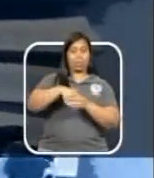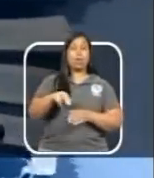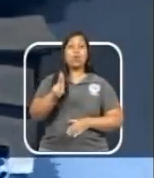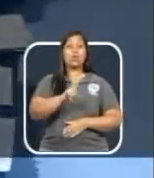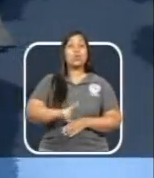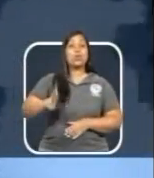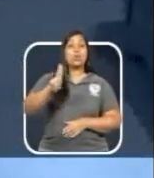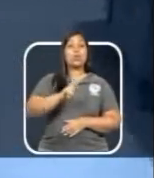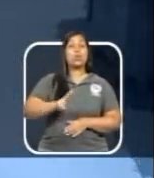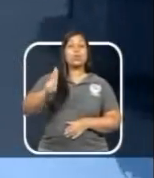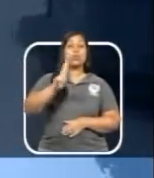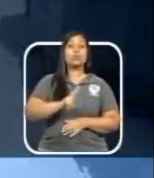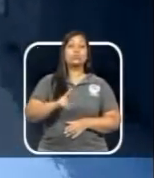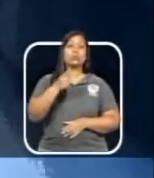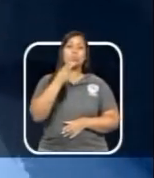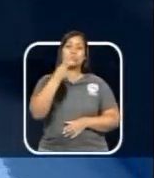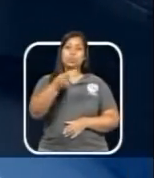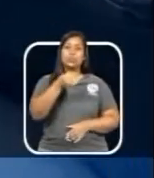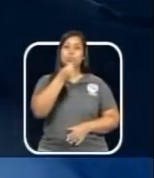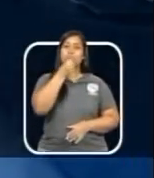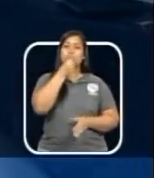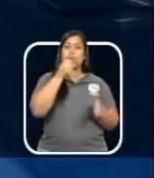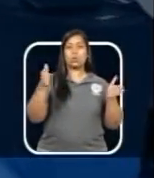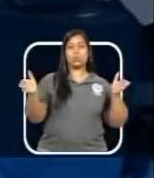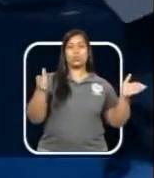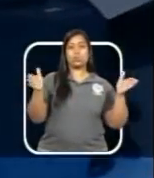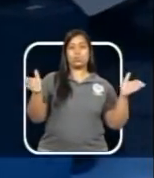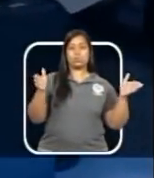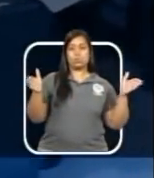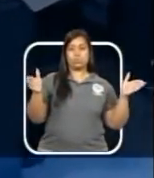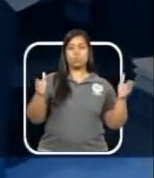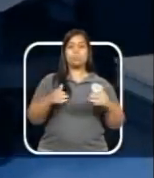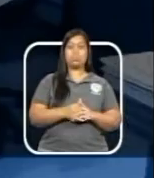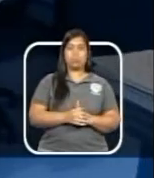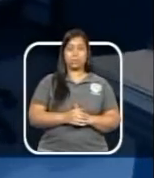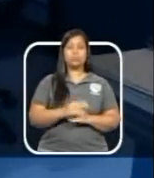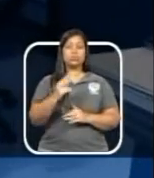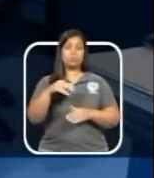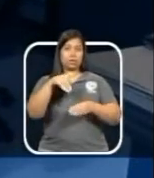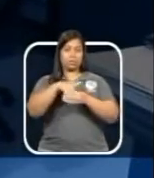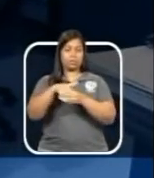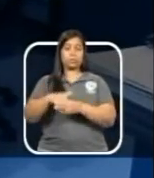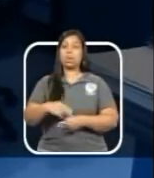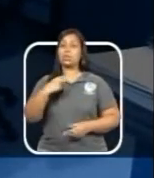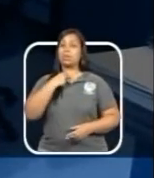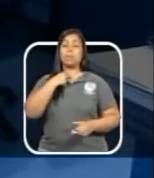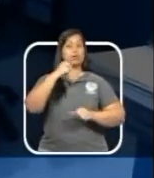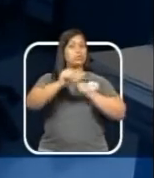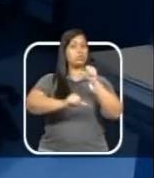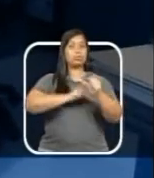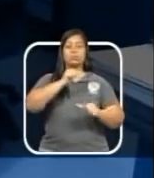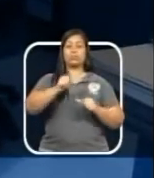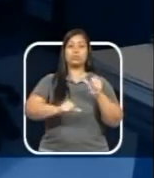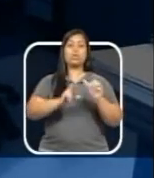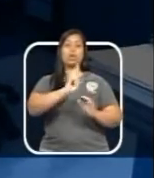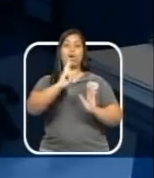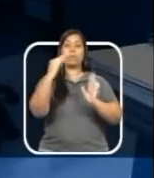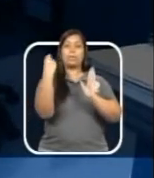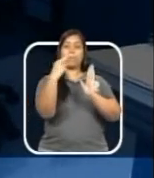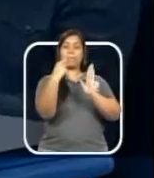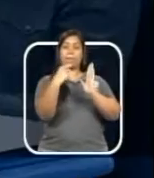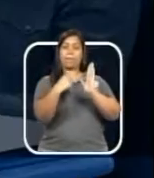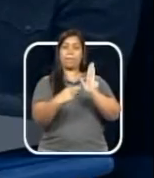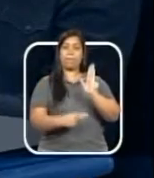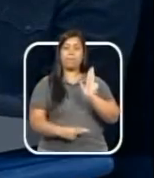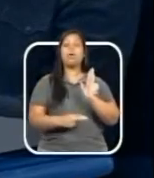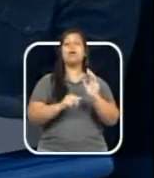uso da palavra pelos vereadores na hora do expediente na sessão ordinária. Vedada a alteração da ordem alfabética da lista de